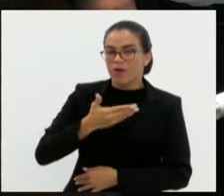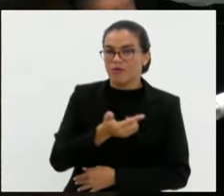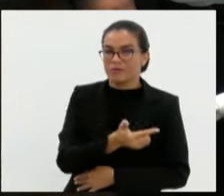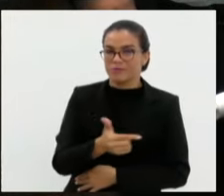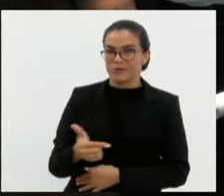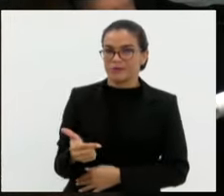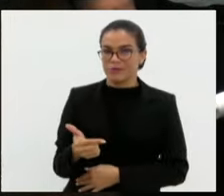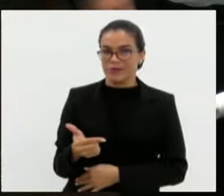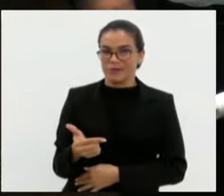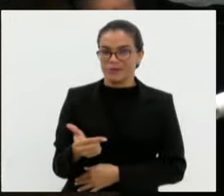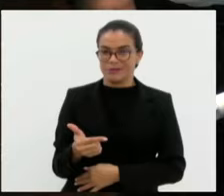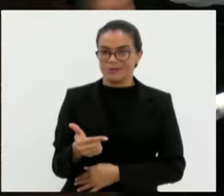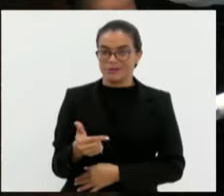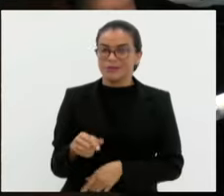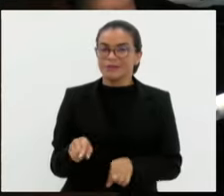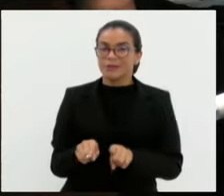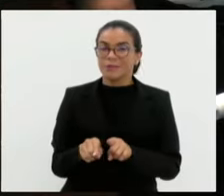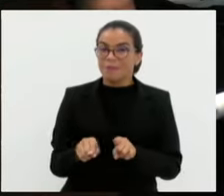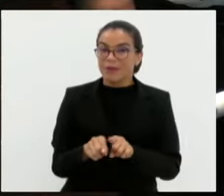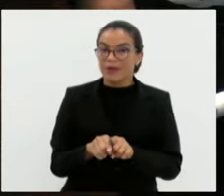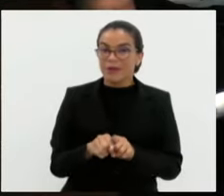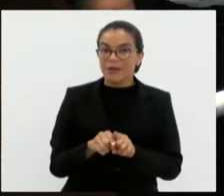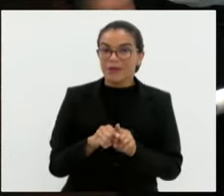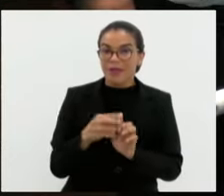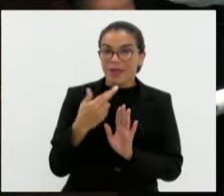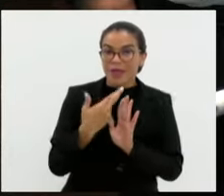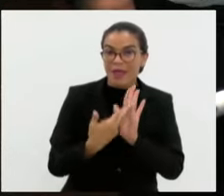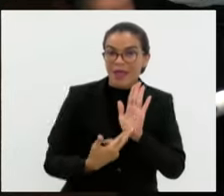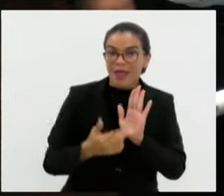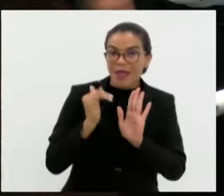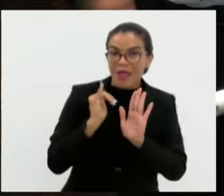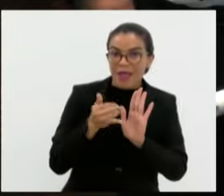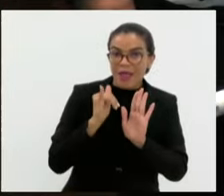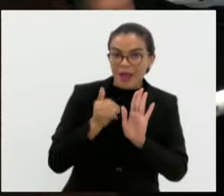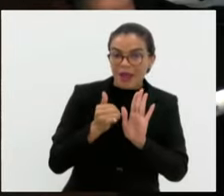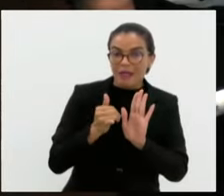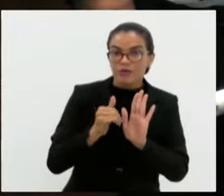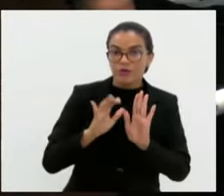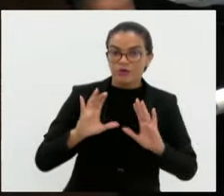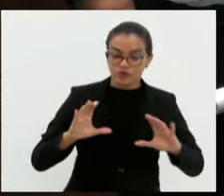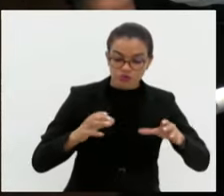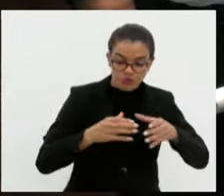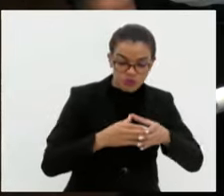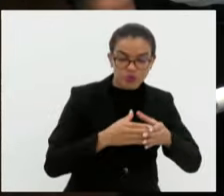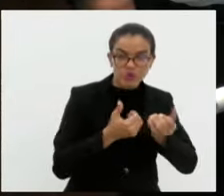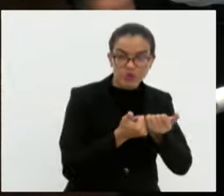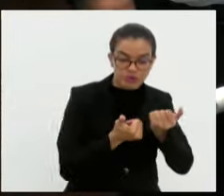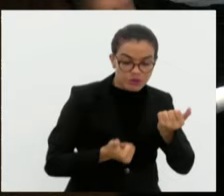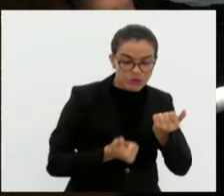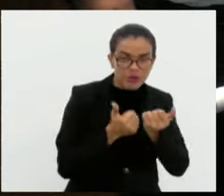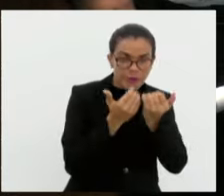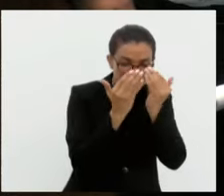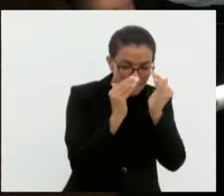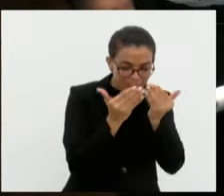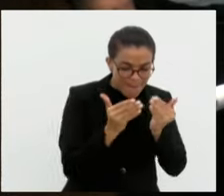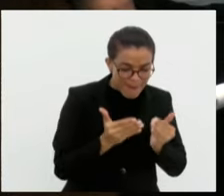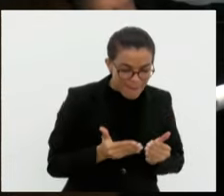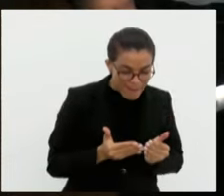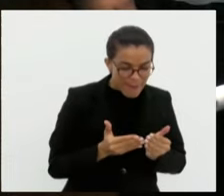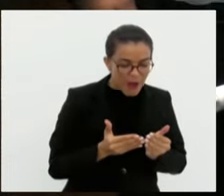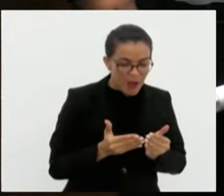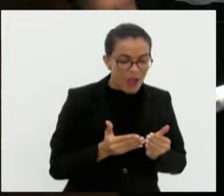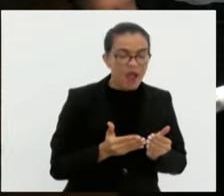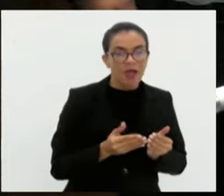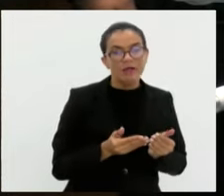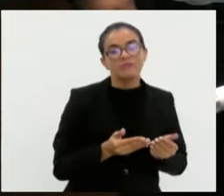nós tenhamos os relatos que possamos analisar com a nossa assessoria, para então, depois,